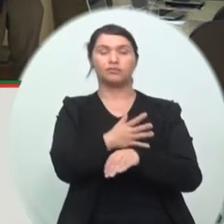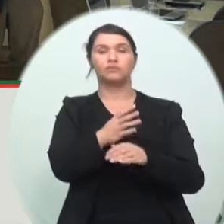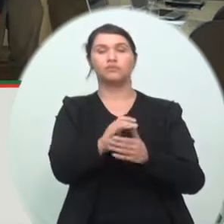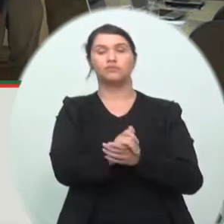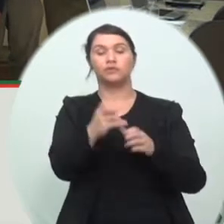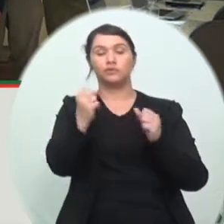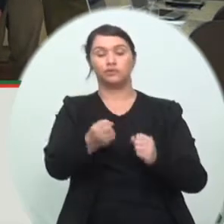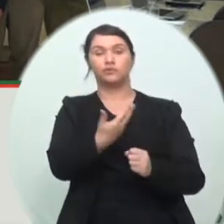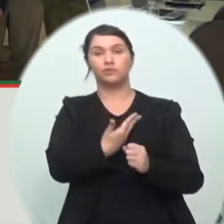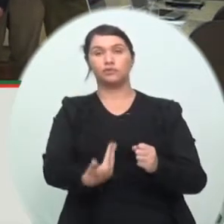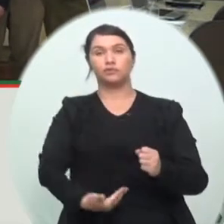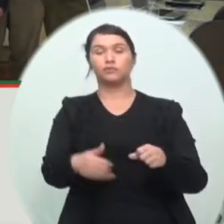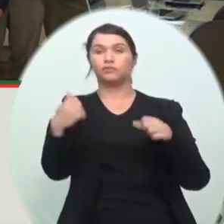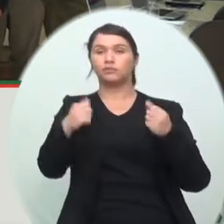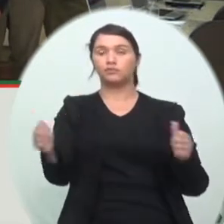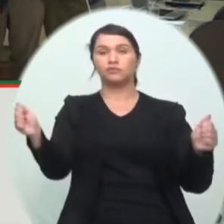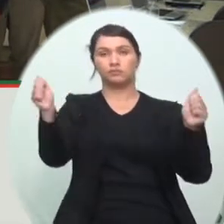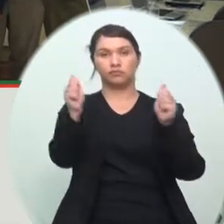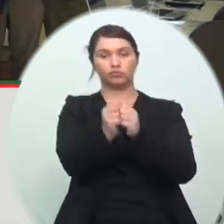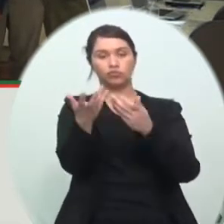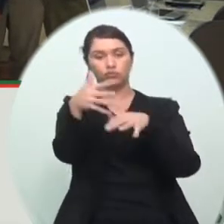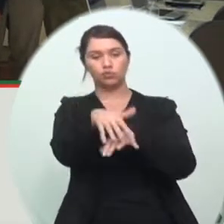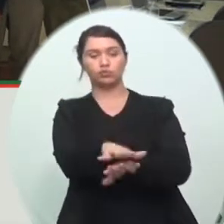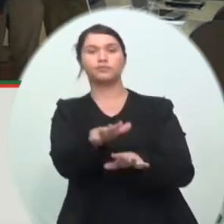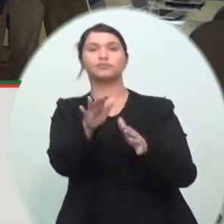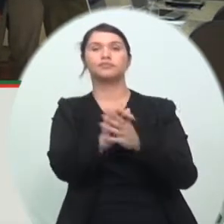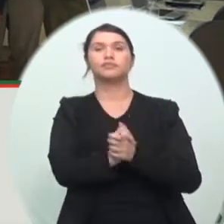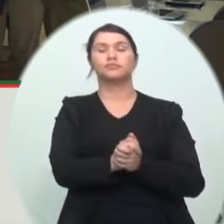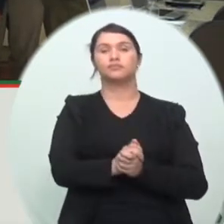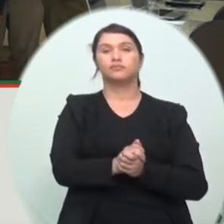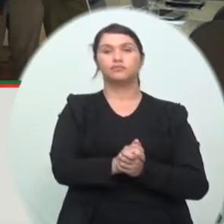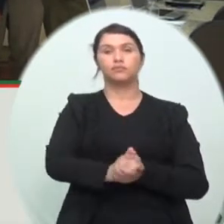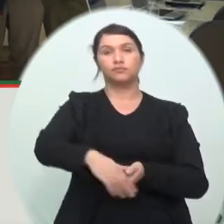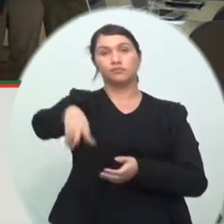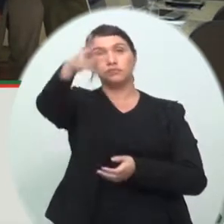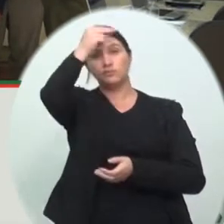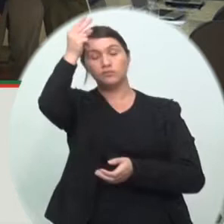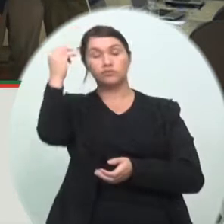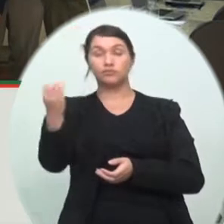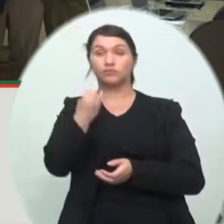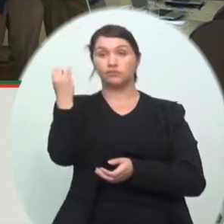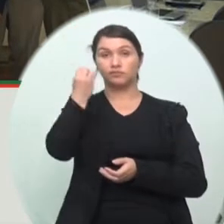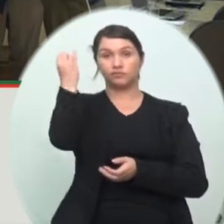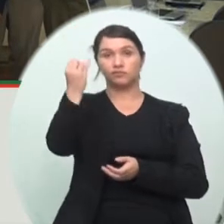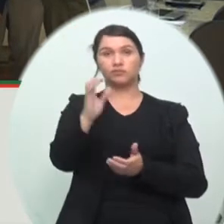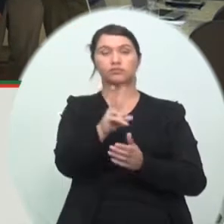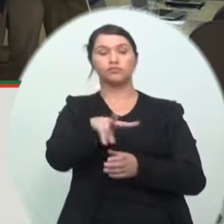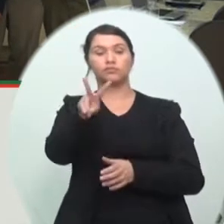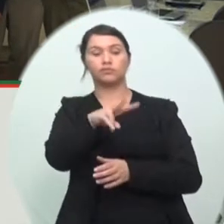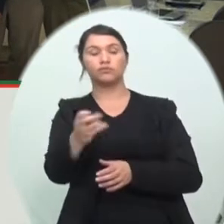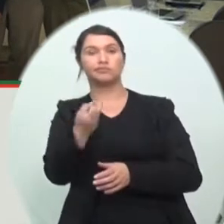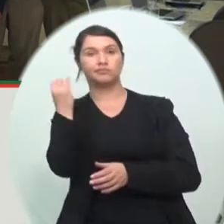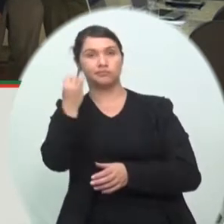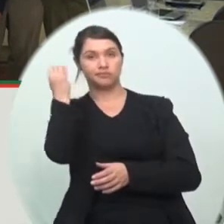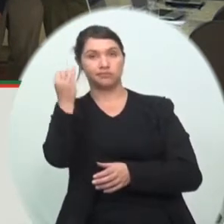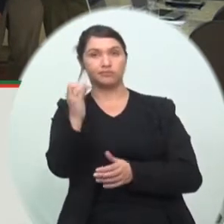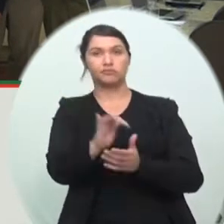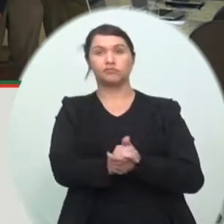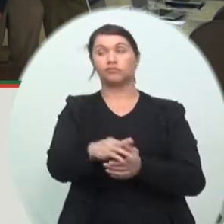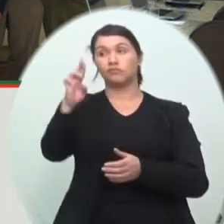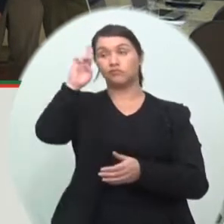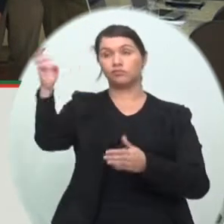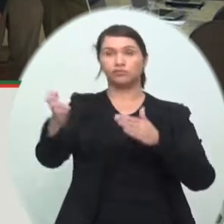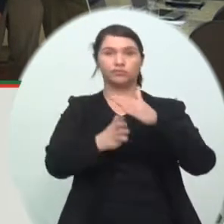O legislador municipal influencia e muito, uma importância fundamental. A classe empresarial